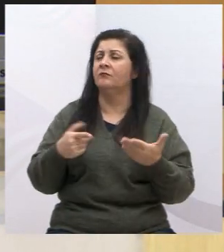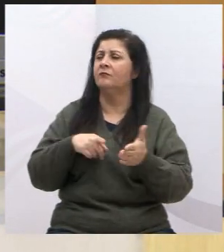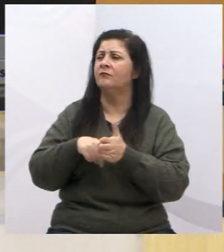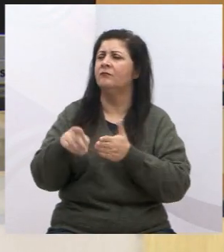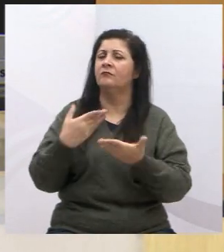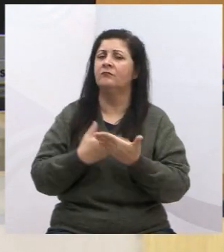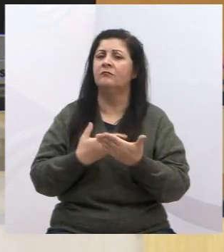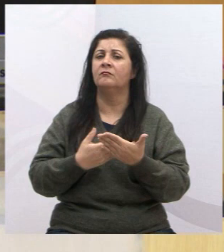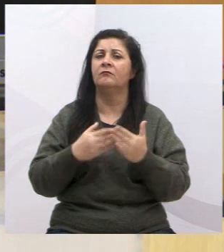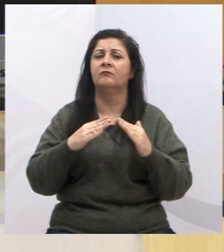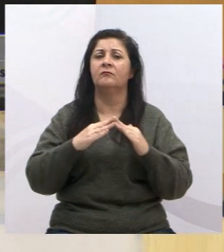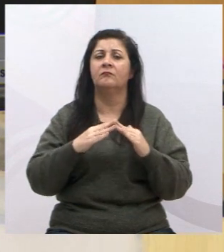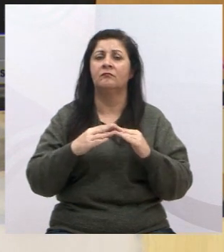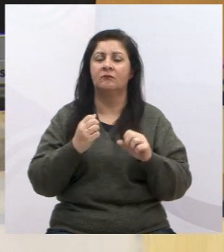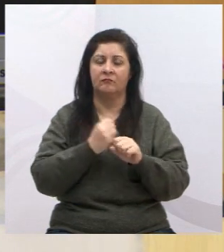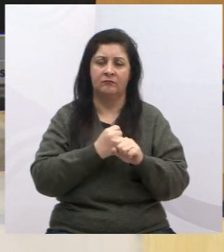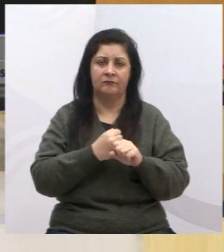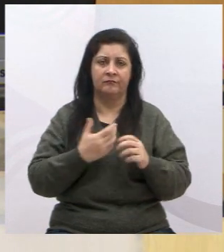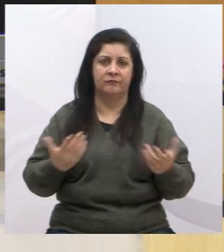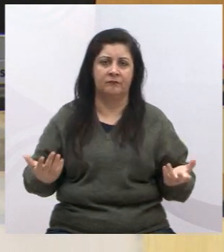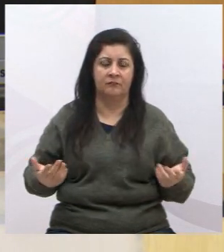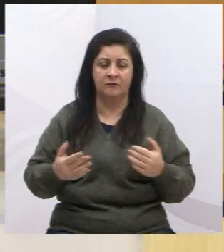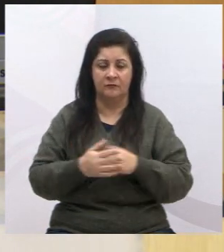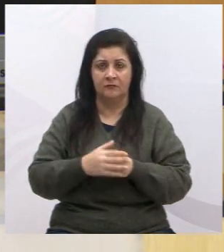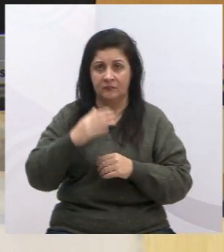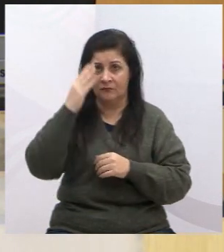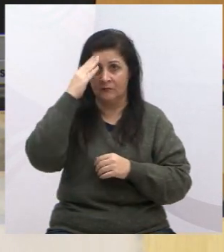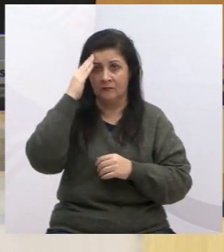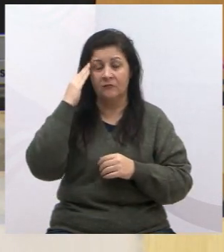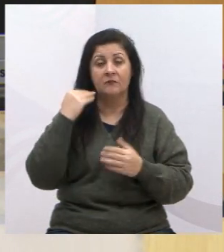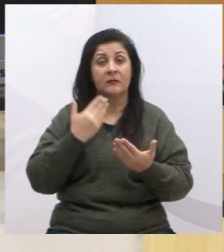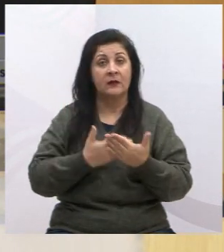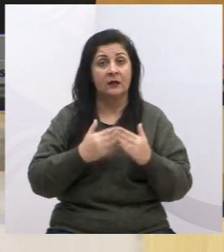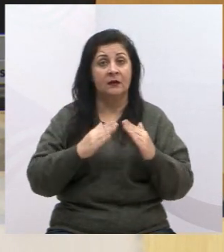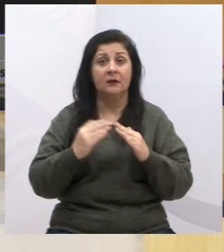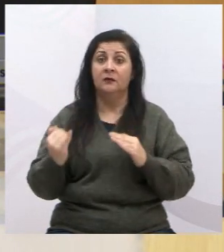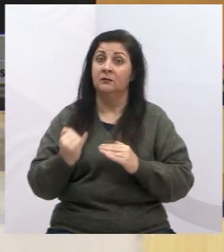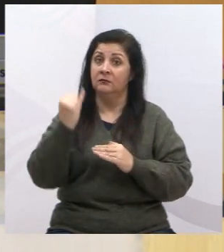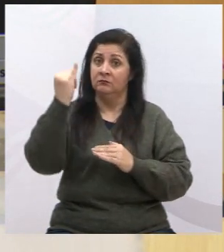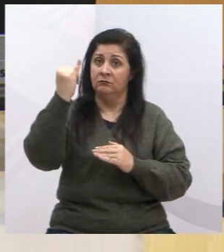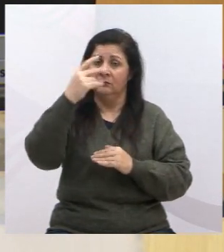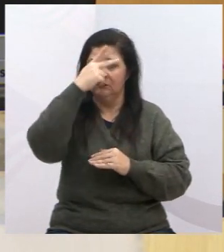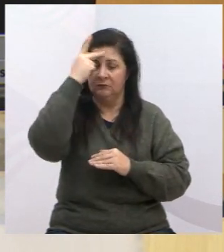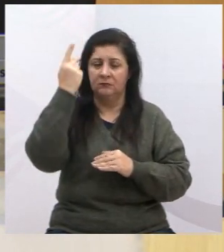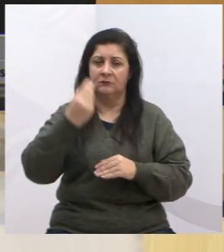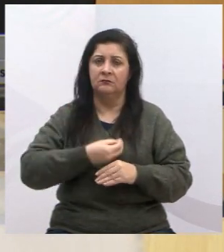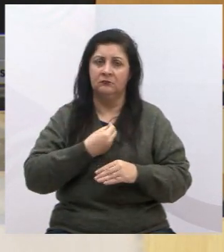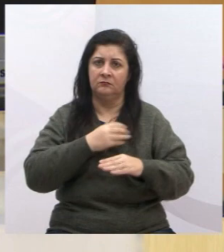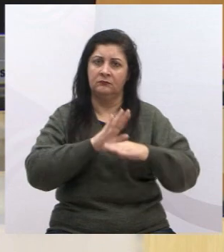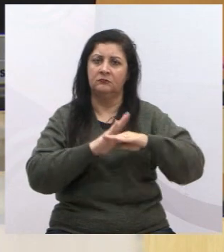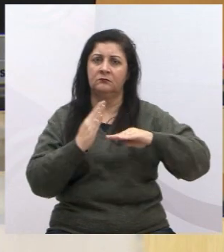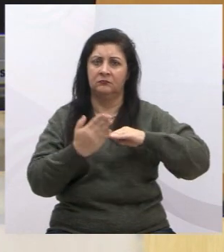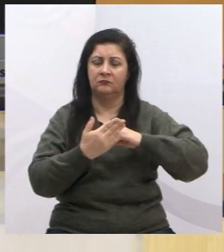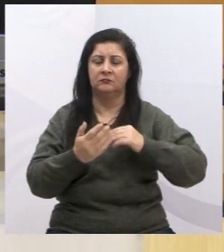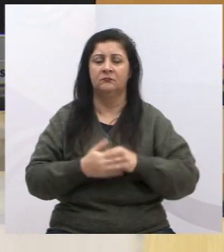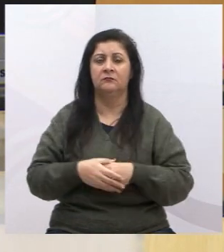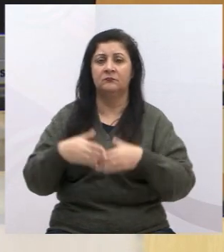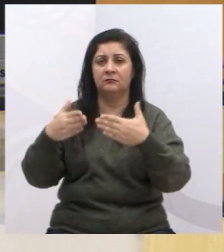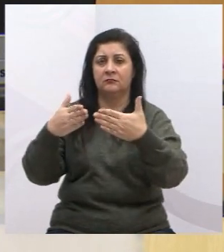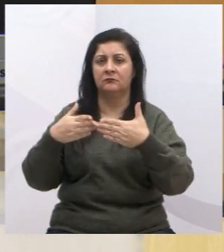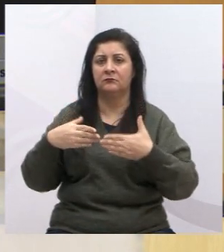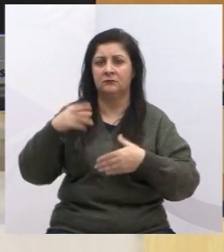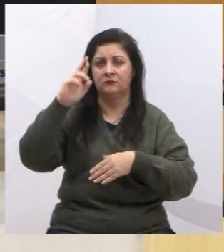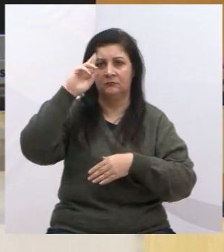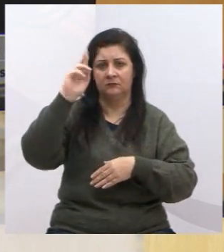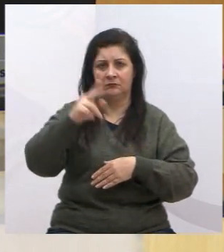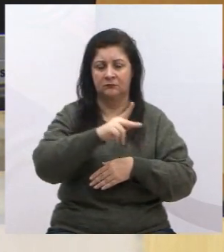dessa creche, e considerando que a creche irá trazer grande benefício aos moradores do bairro, requeiro, excelentíssimo senhor